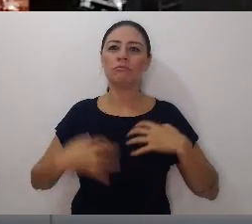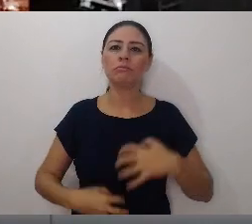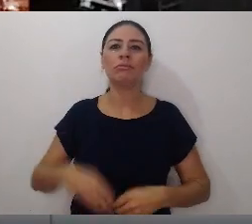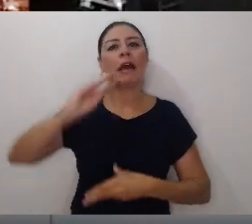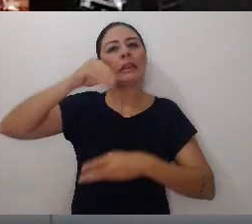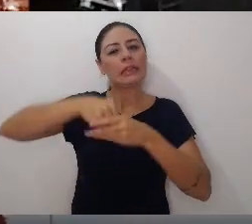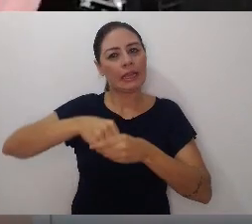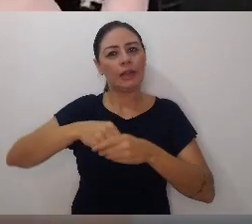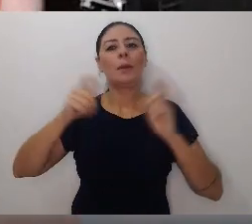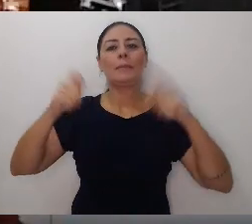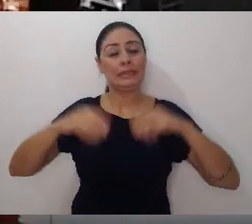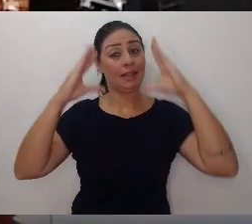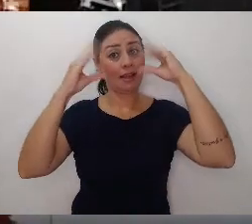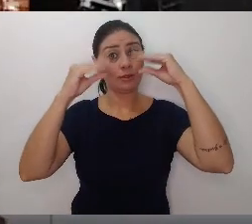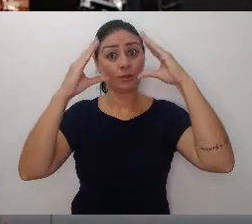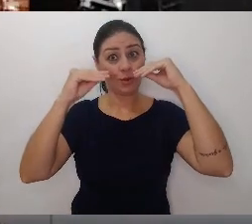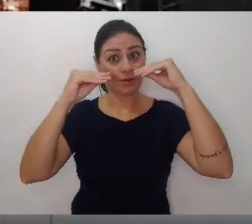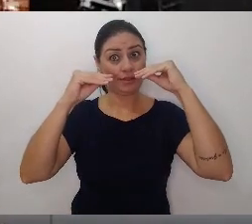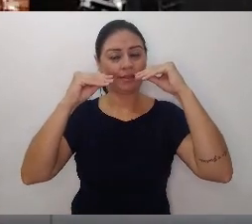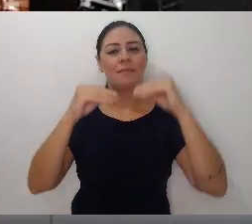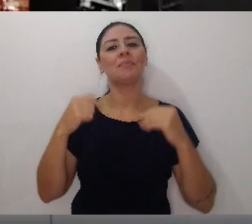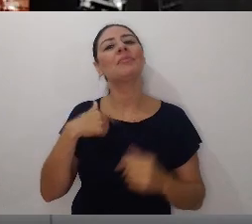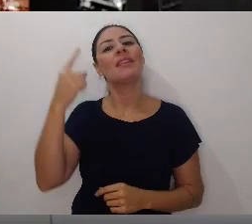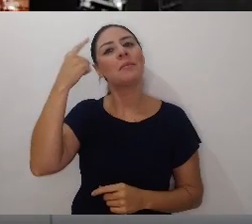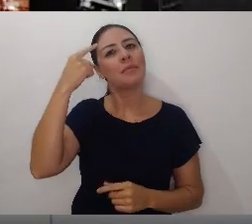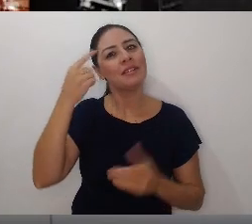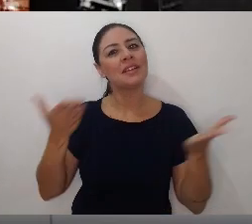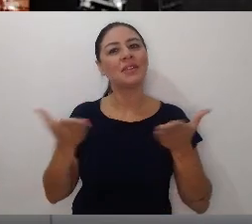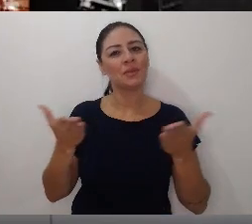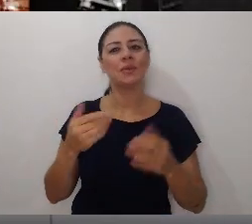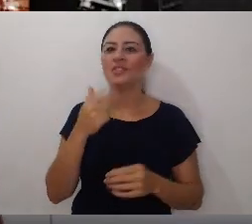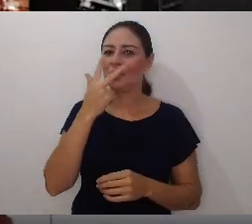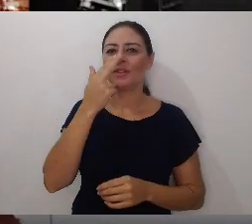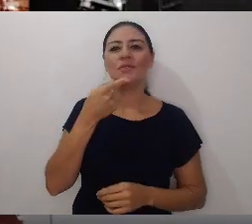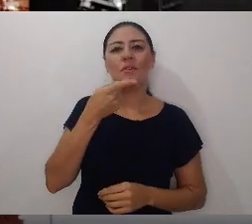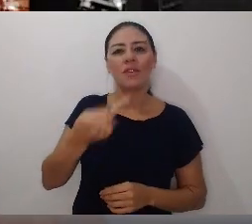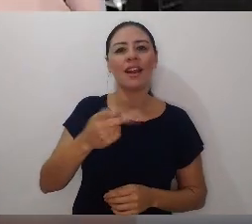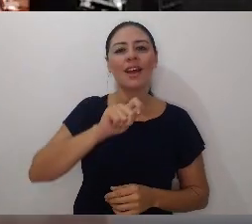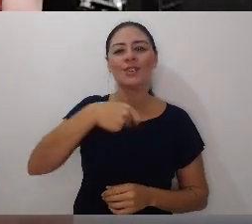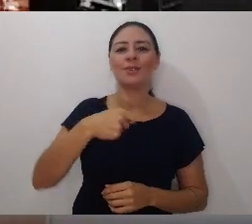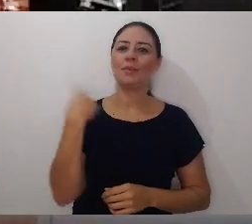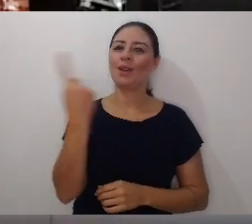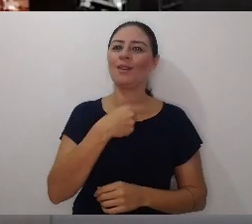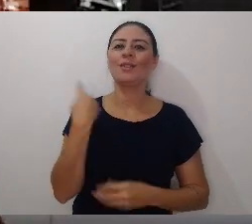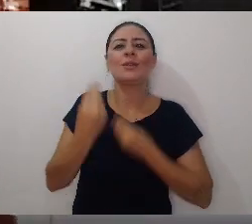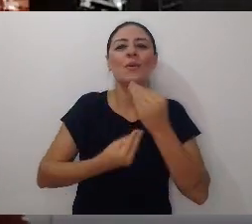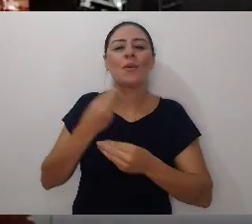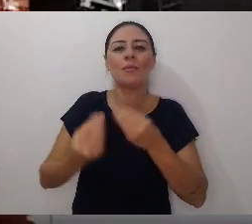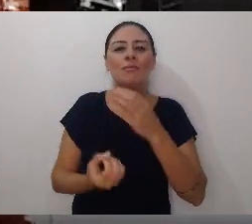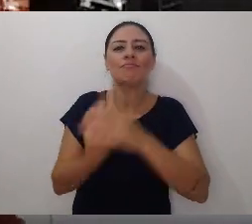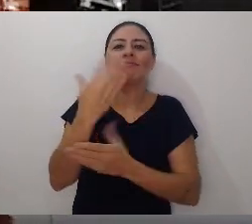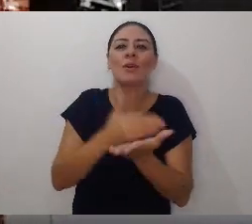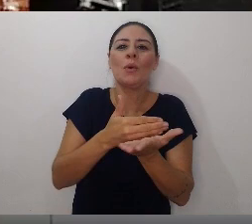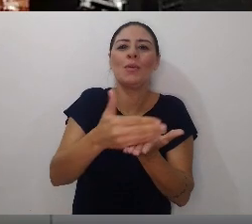dela, leva a tiroxina para funcionar todos os órgãos. Então, precisa ser noturno. Eu estava pensando hoje aqui, eu acho